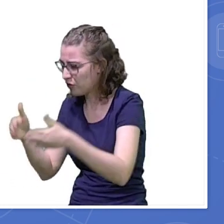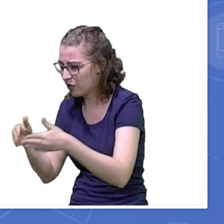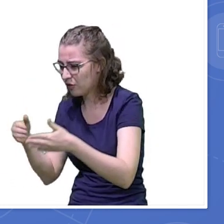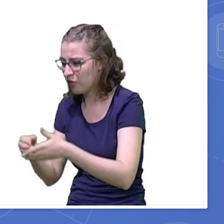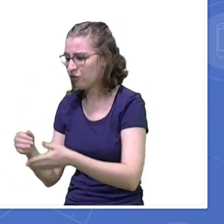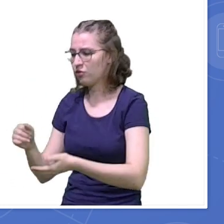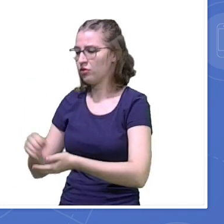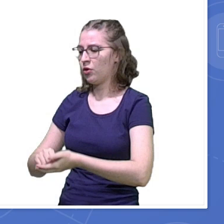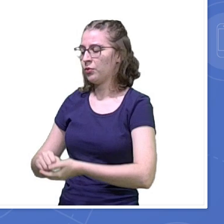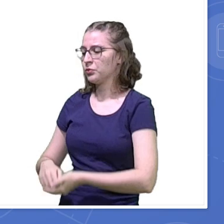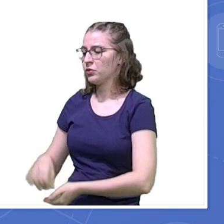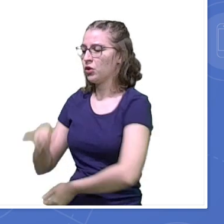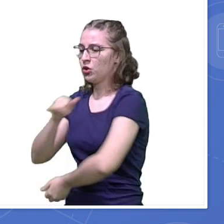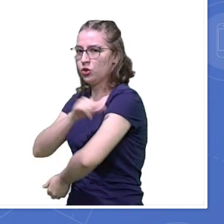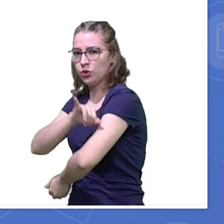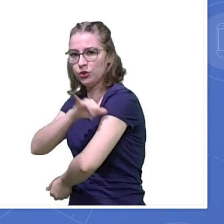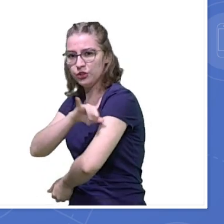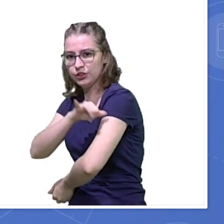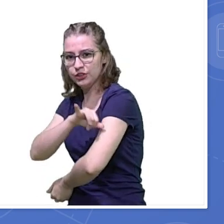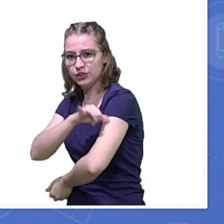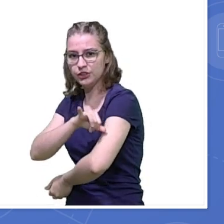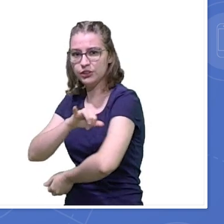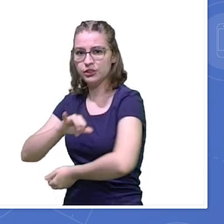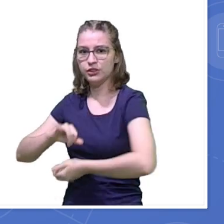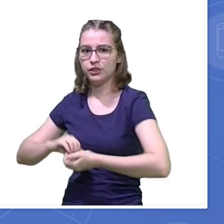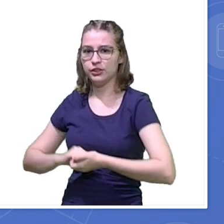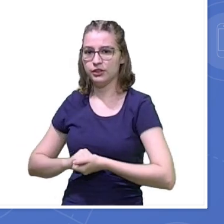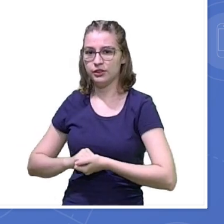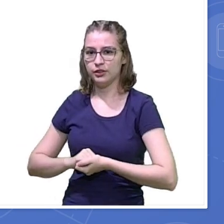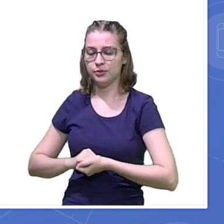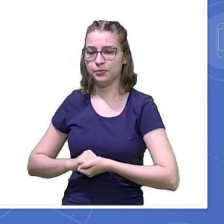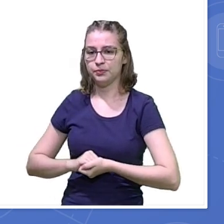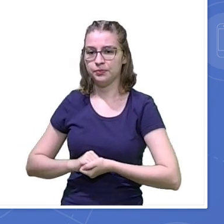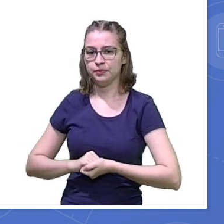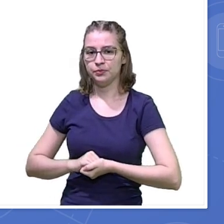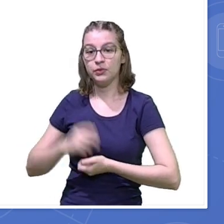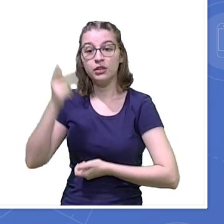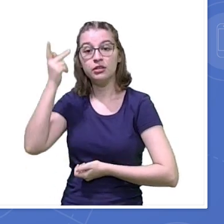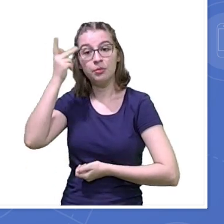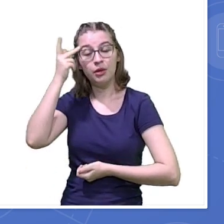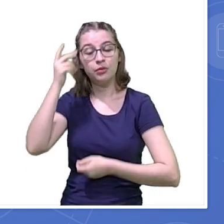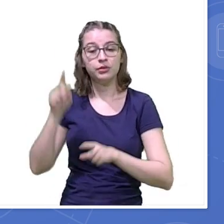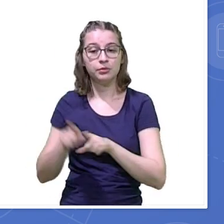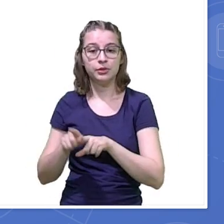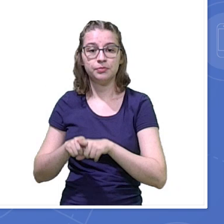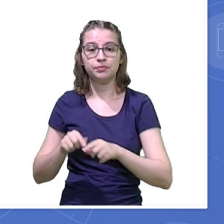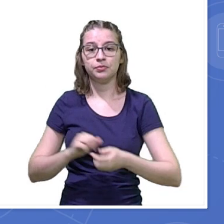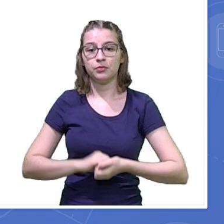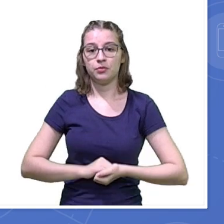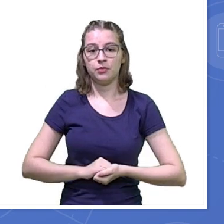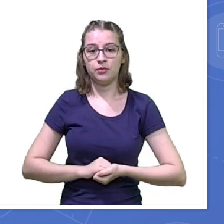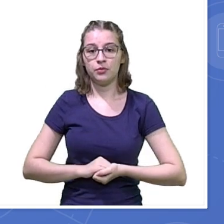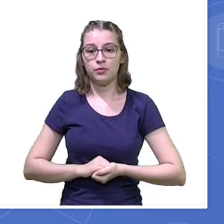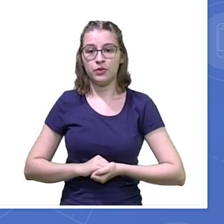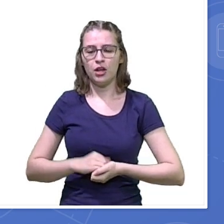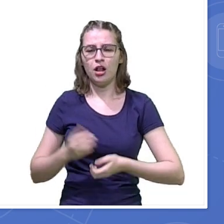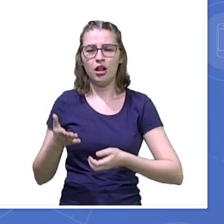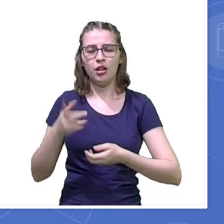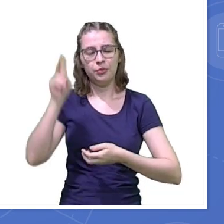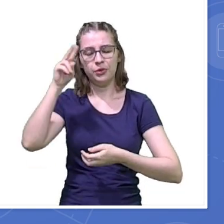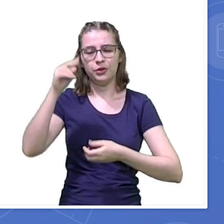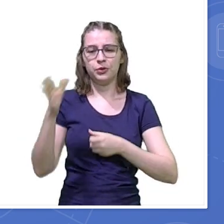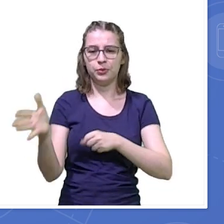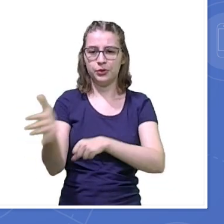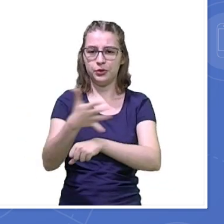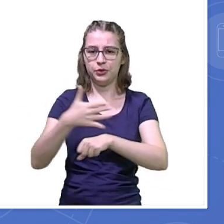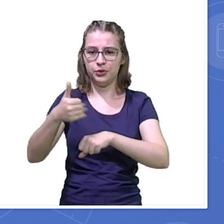ali próximas do litoral do Brasil, né? Sem contar, inclusive, o processo período colonial, né? Que foi tudo muito ali na